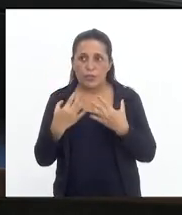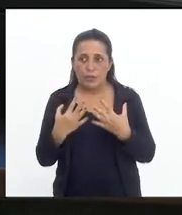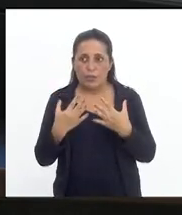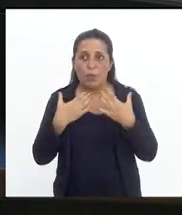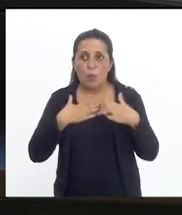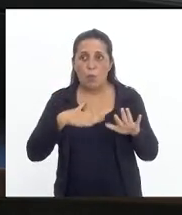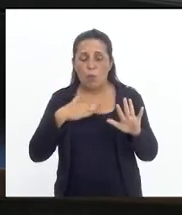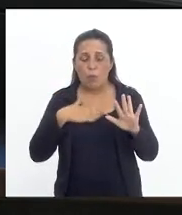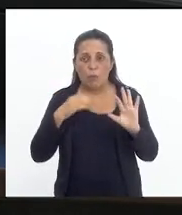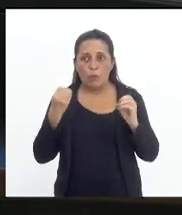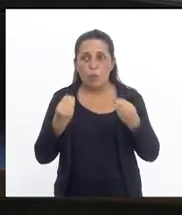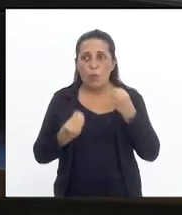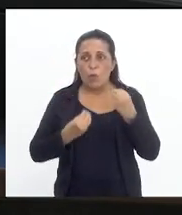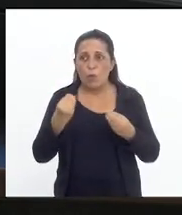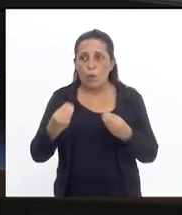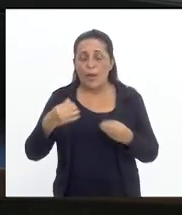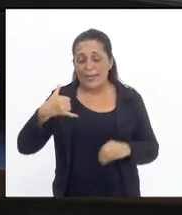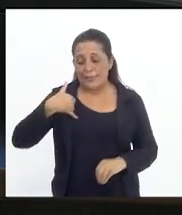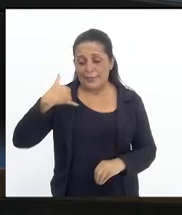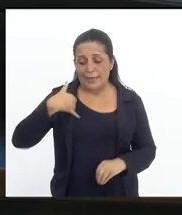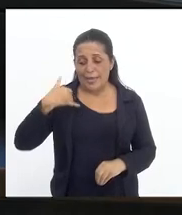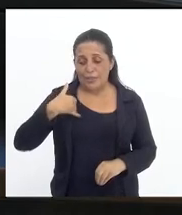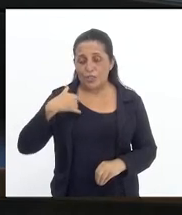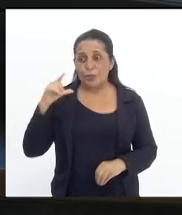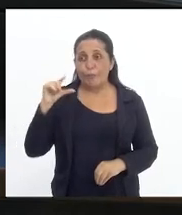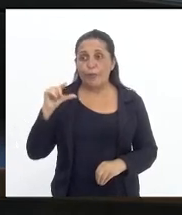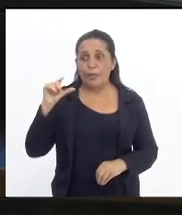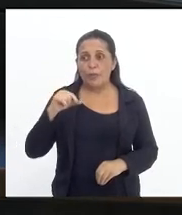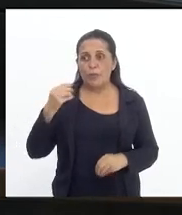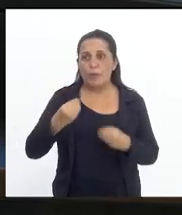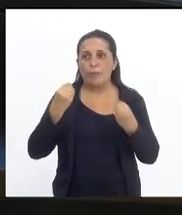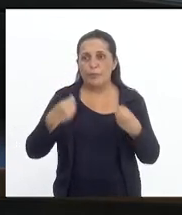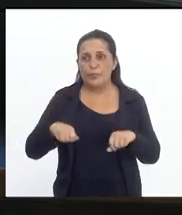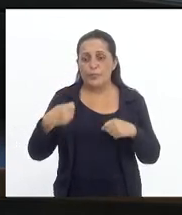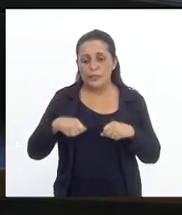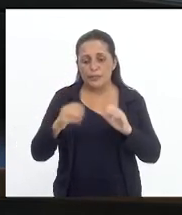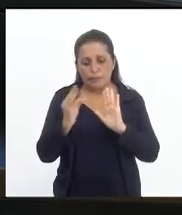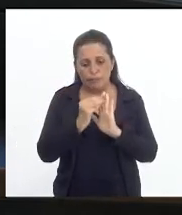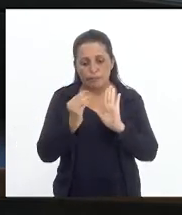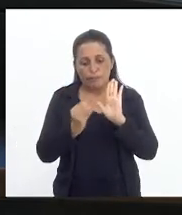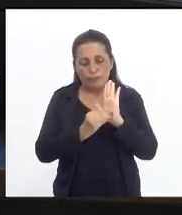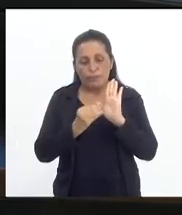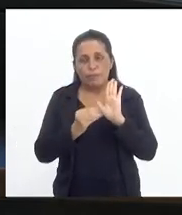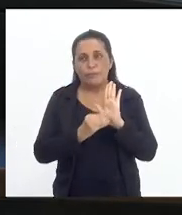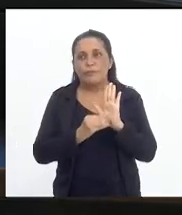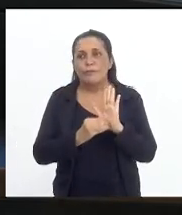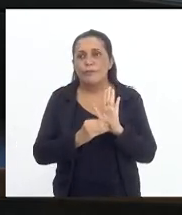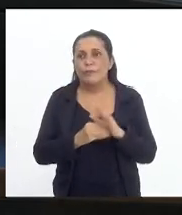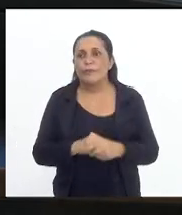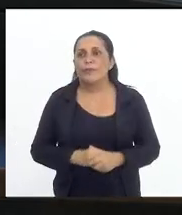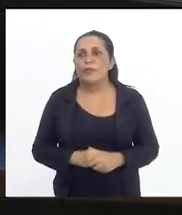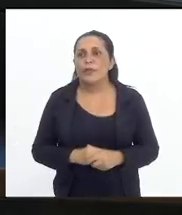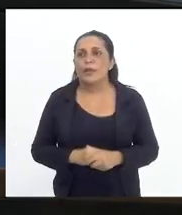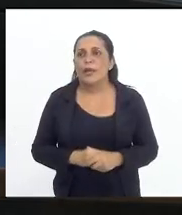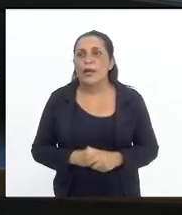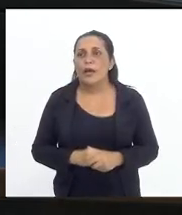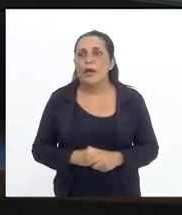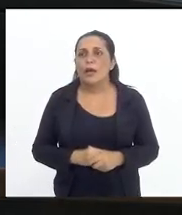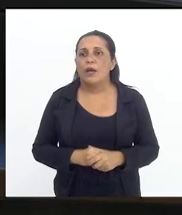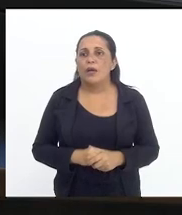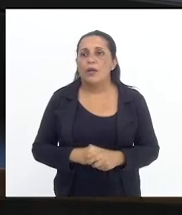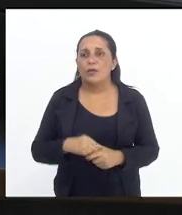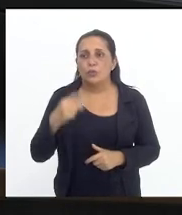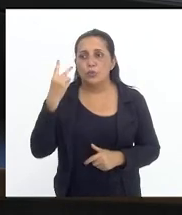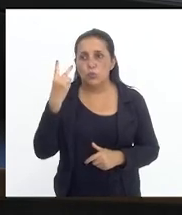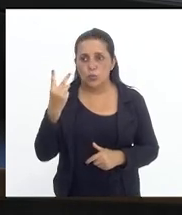o teto o requisito da idade mínima teria que se compor um requisito para a idade mínimo Então isso é uma das